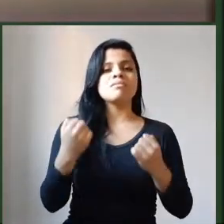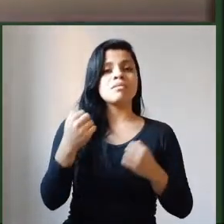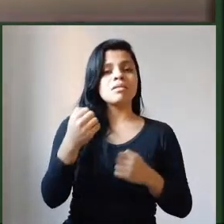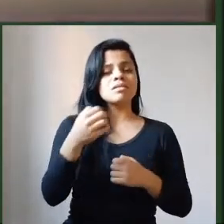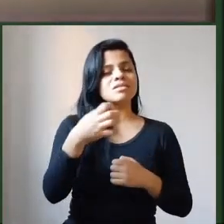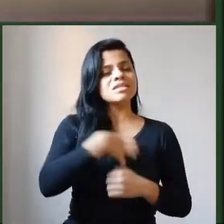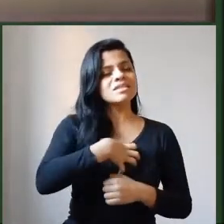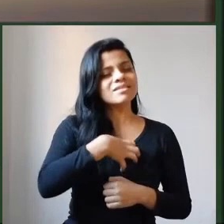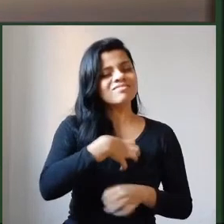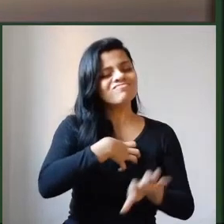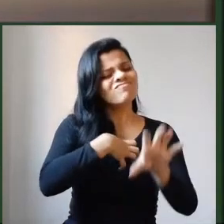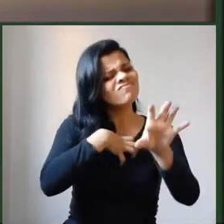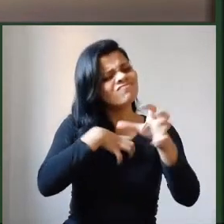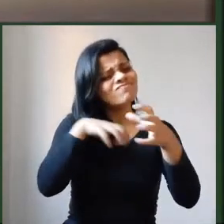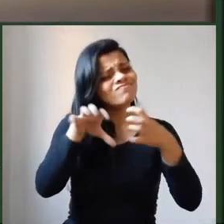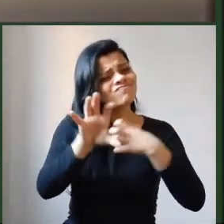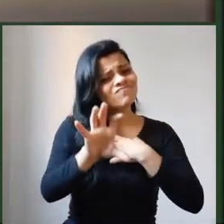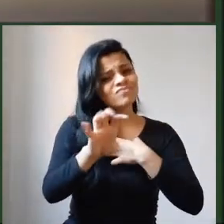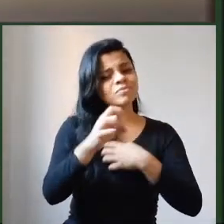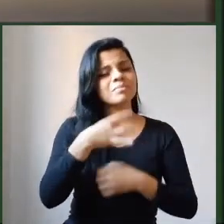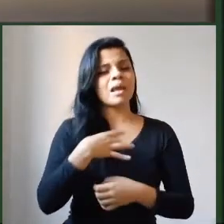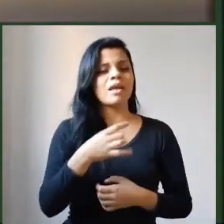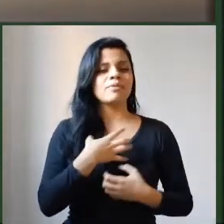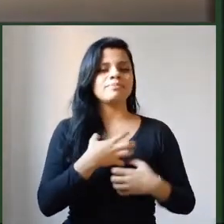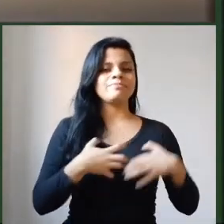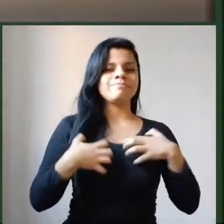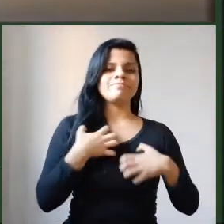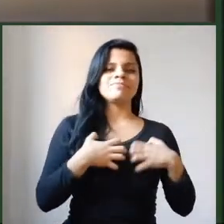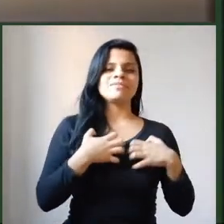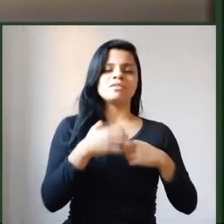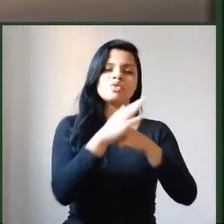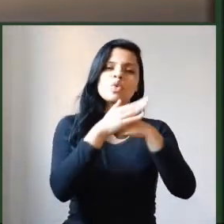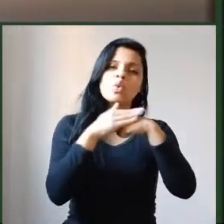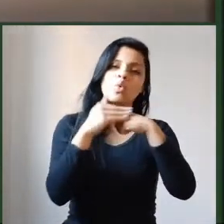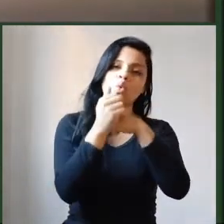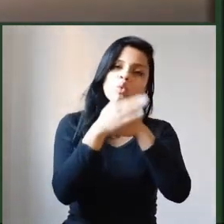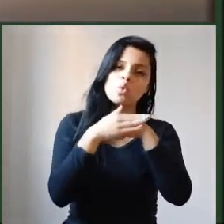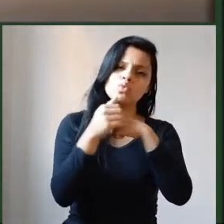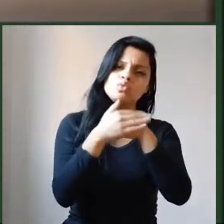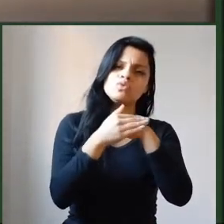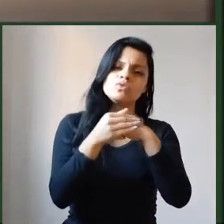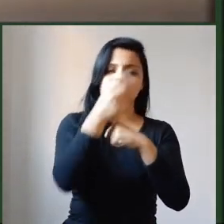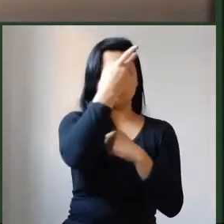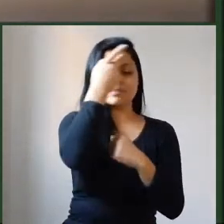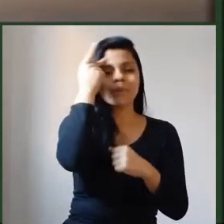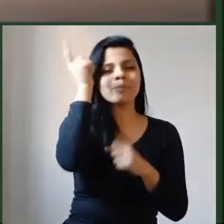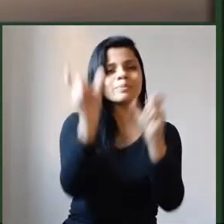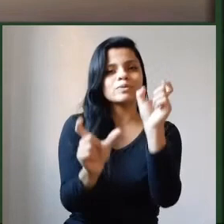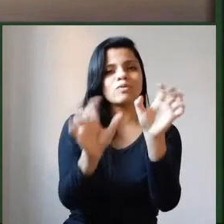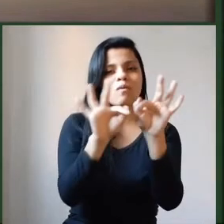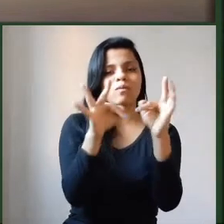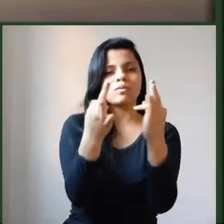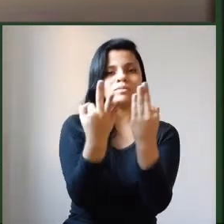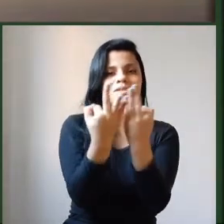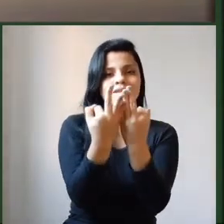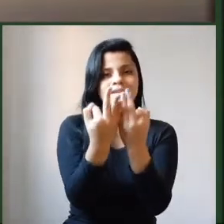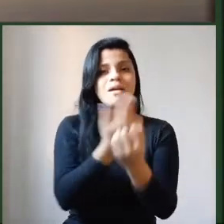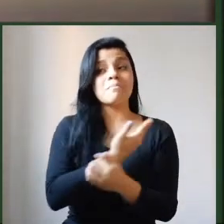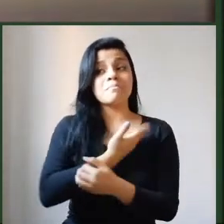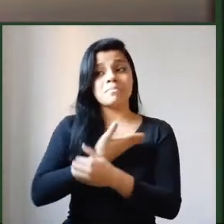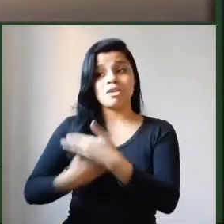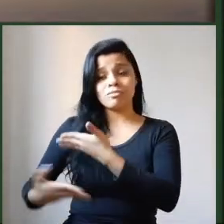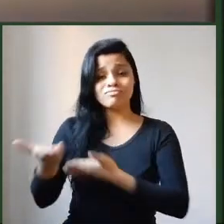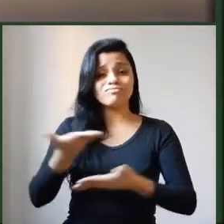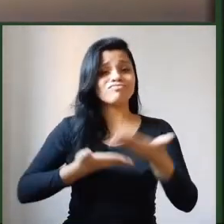trazer conforto para isso, para o paciente, para a família, para os seus colegas, que muitas vezes também estão